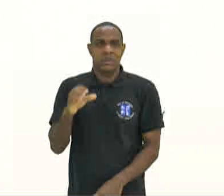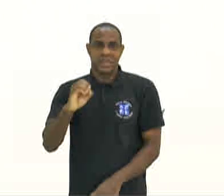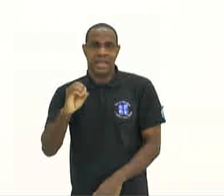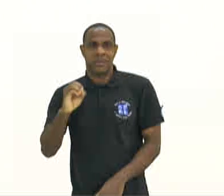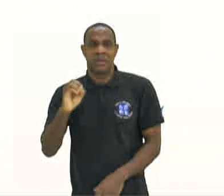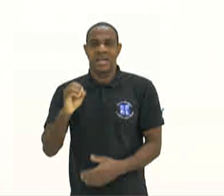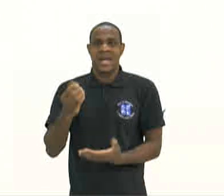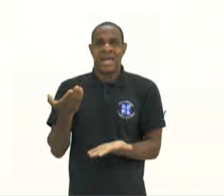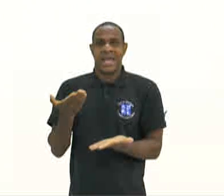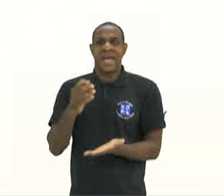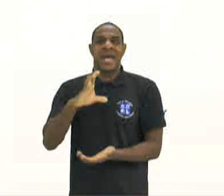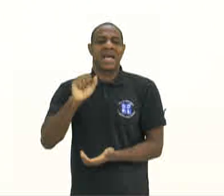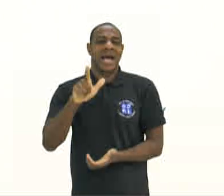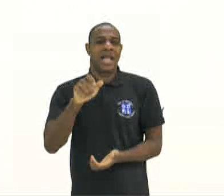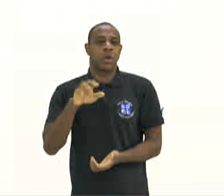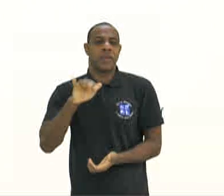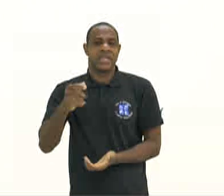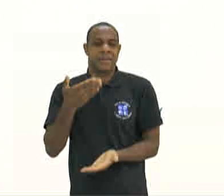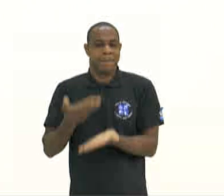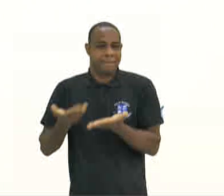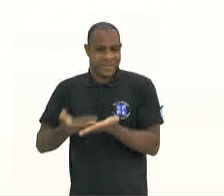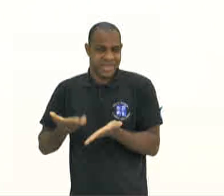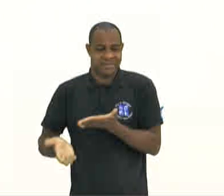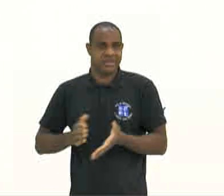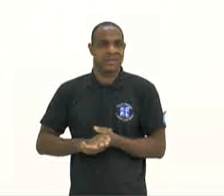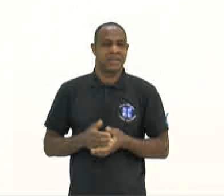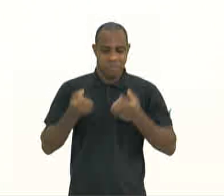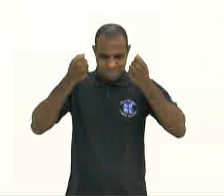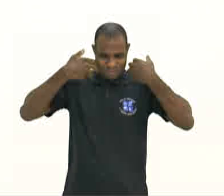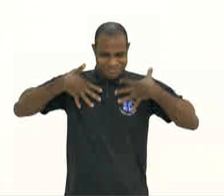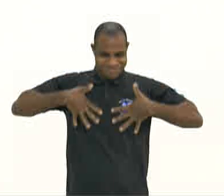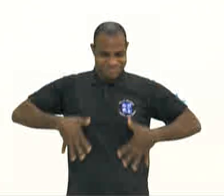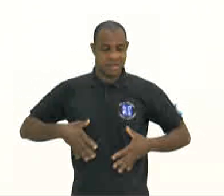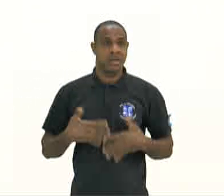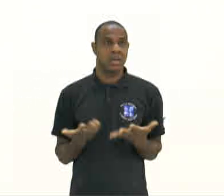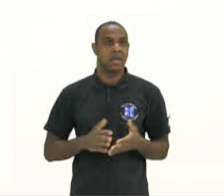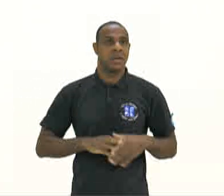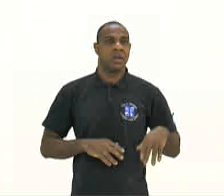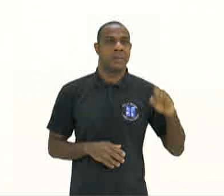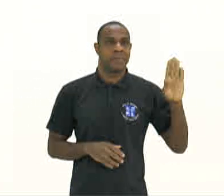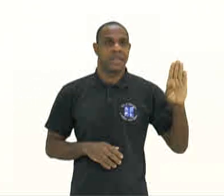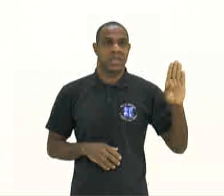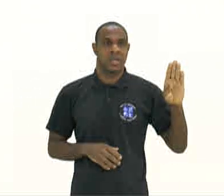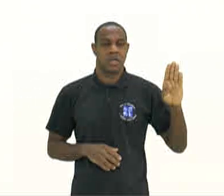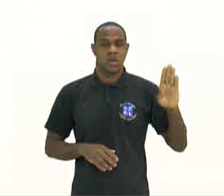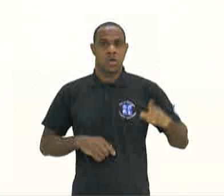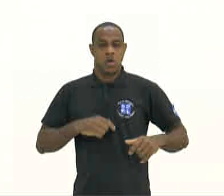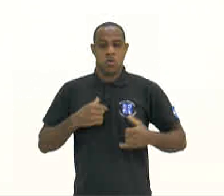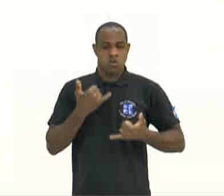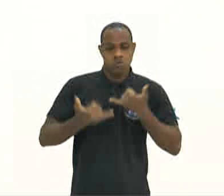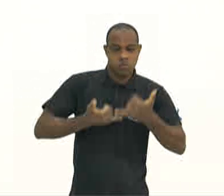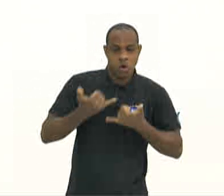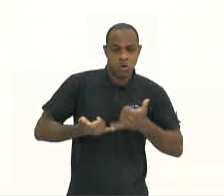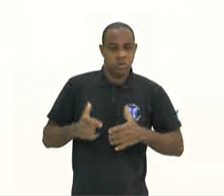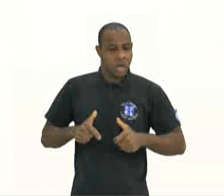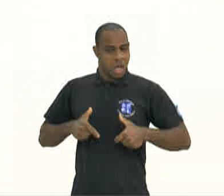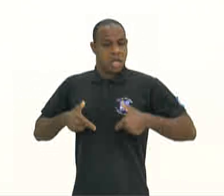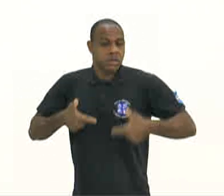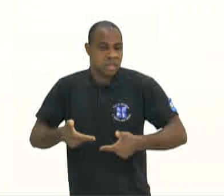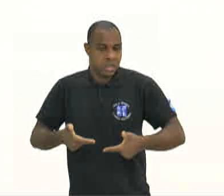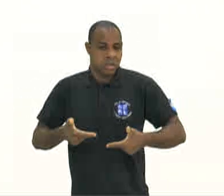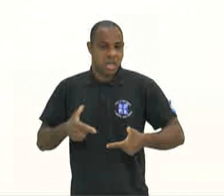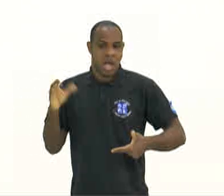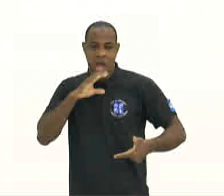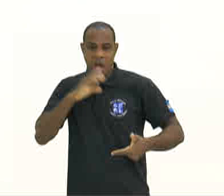Exer Games, a respectable workout. Letra B, os Exer Games, ou os jogos ativos, eles são um